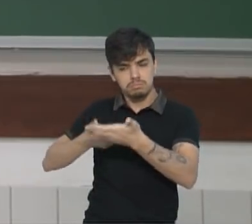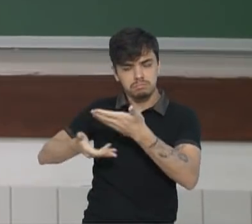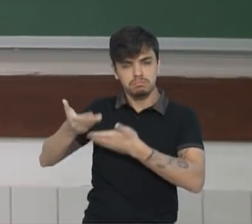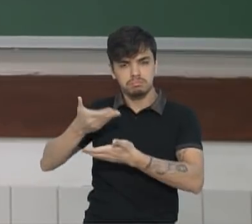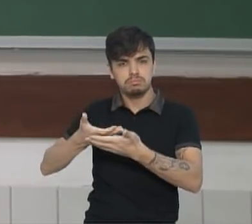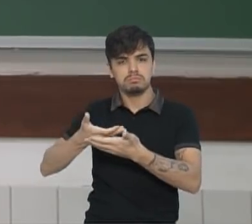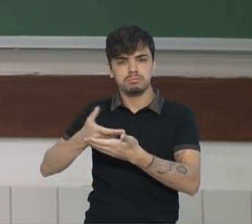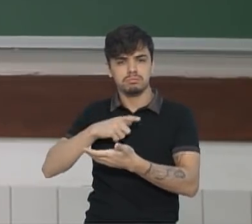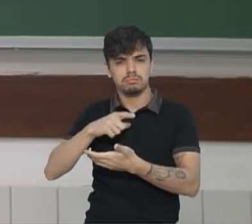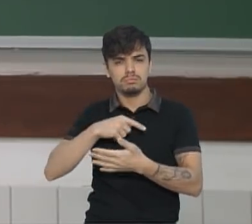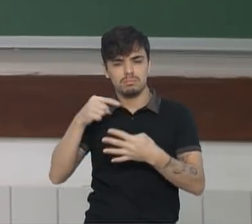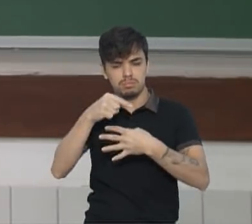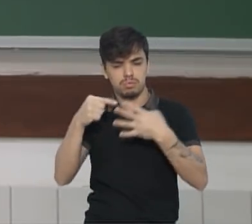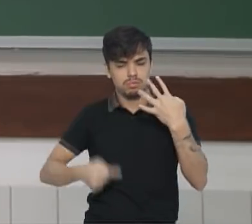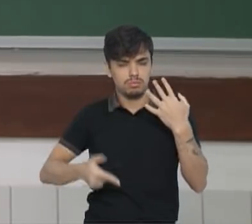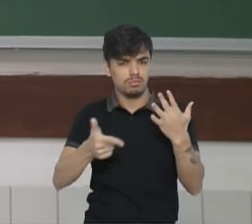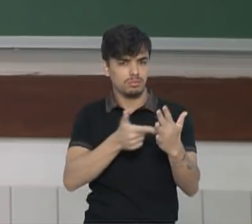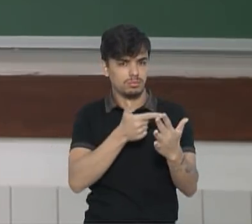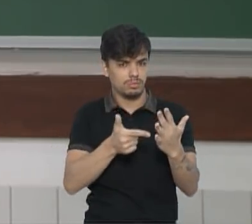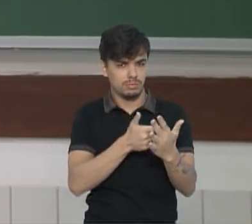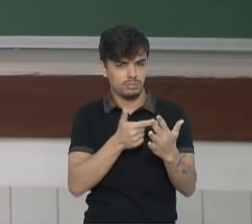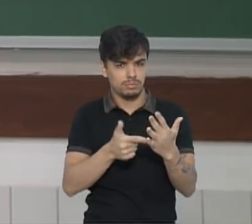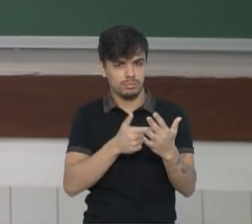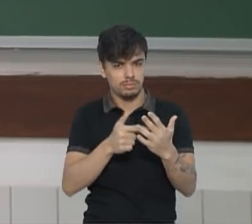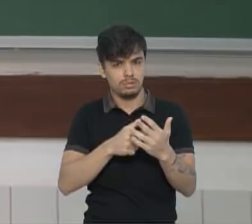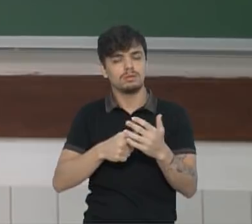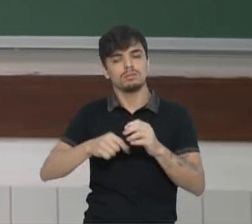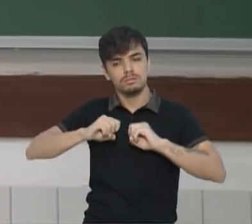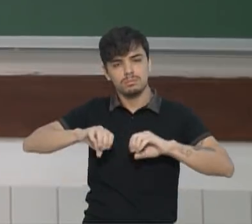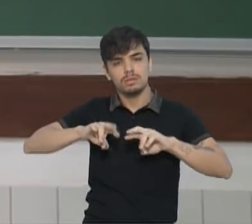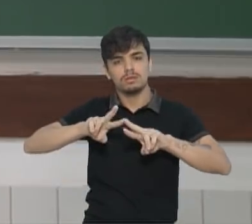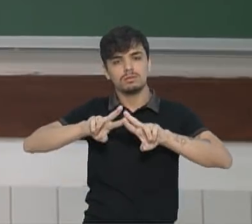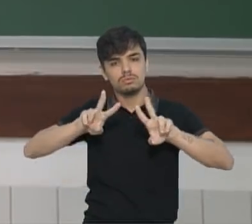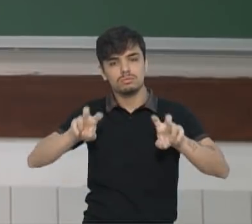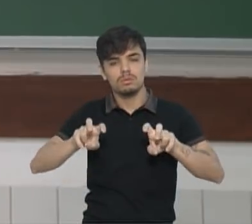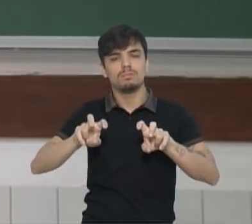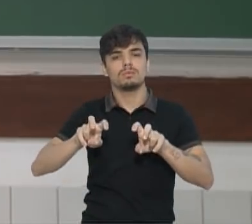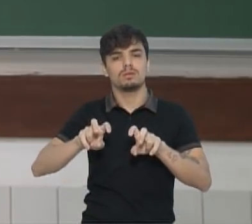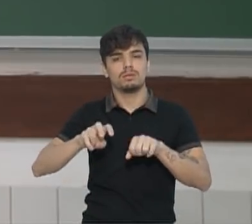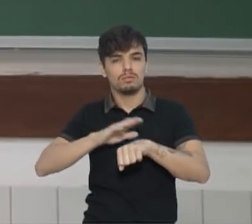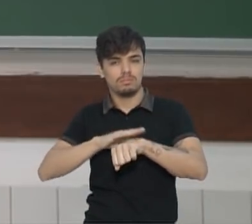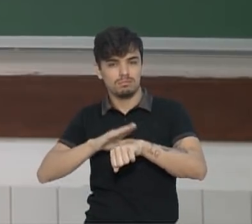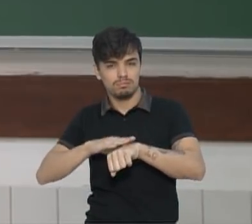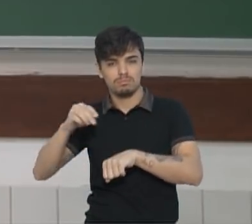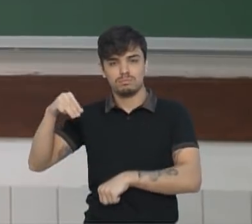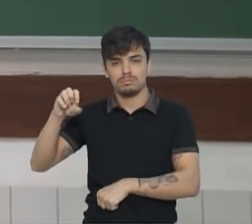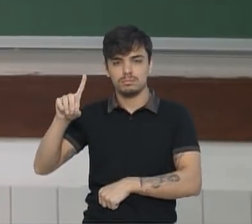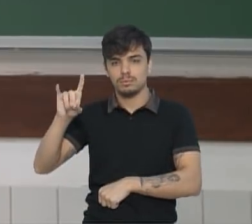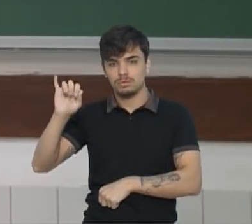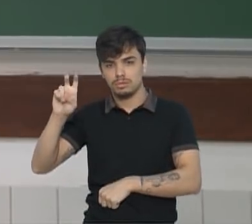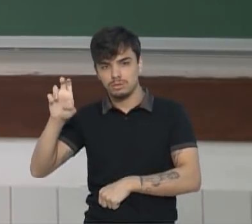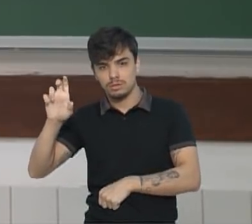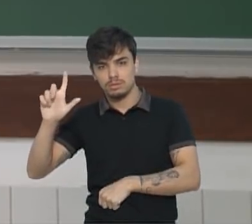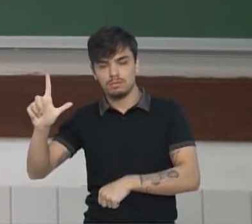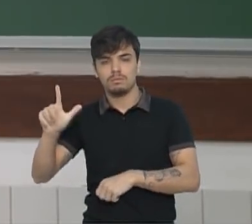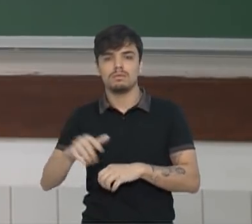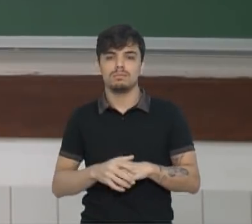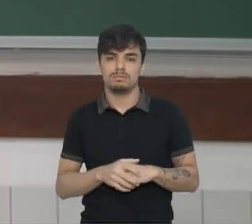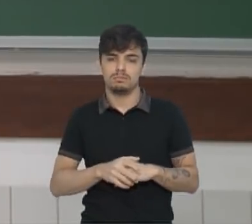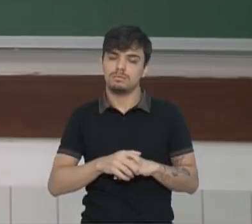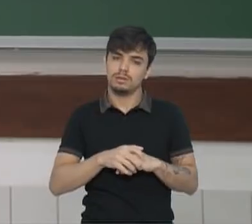uma coletânea de livros trabalhando o período medieval. E ele é famoso dentro da historiografia porque ele vai criar a